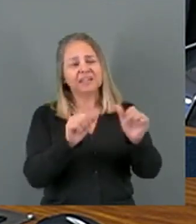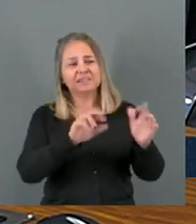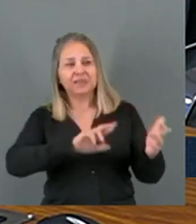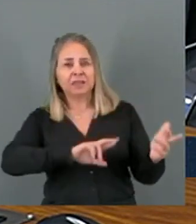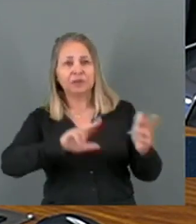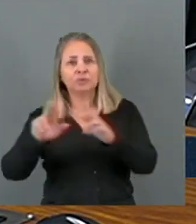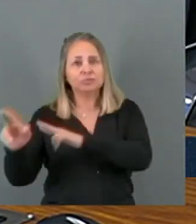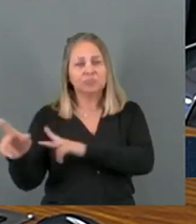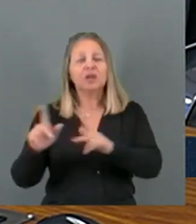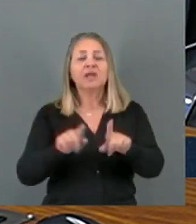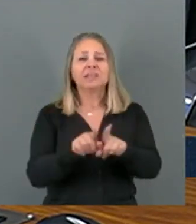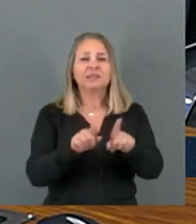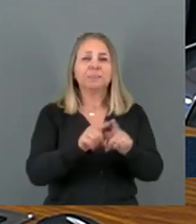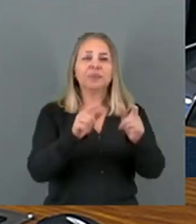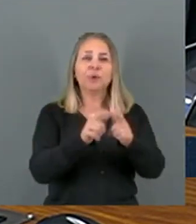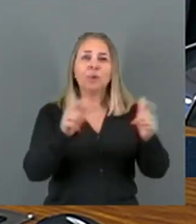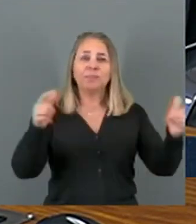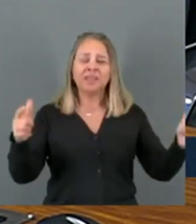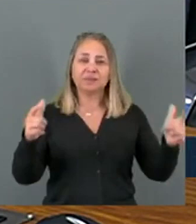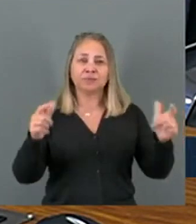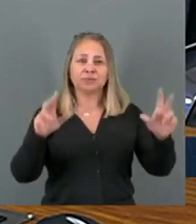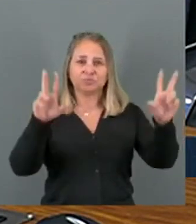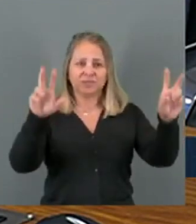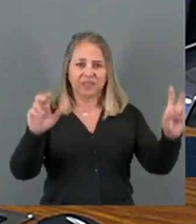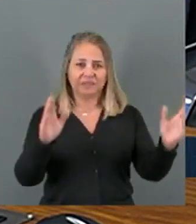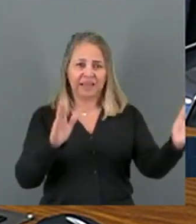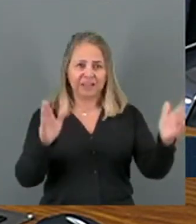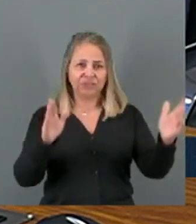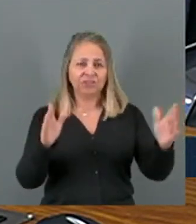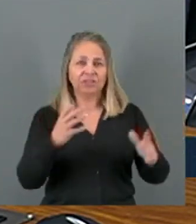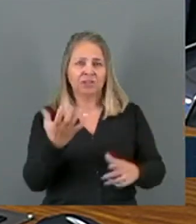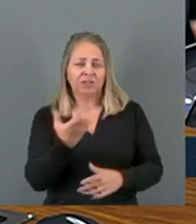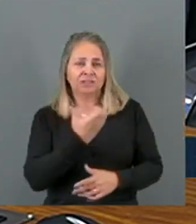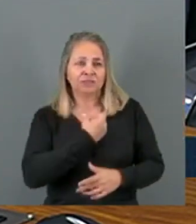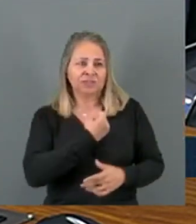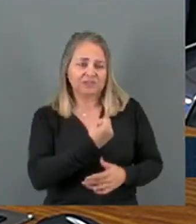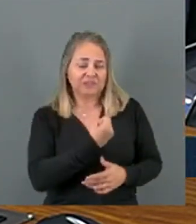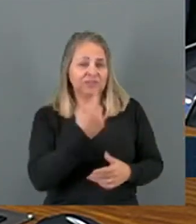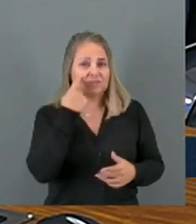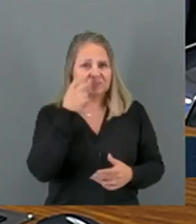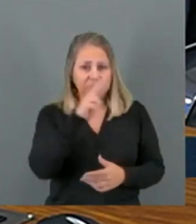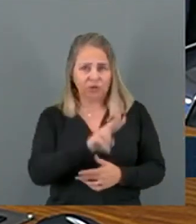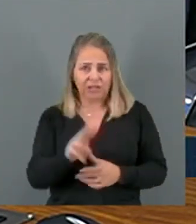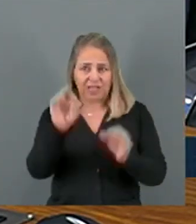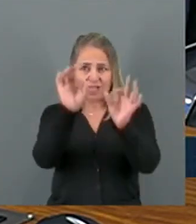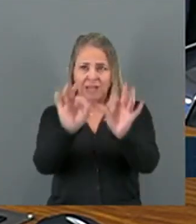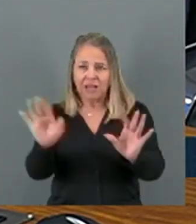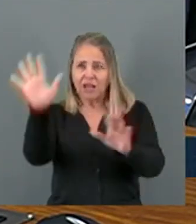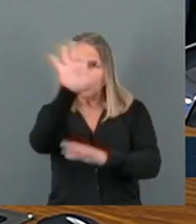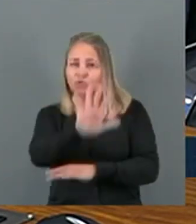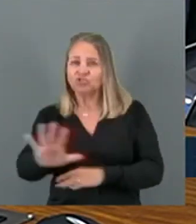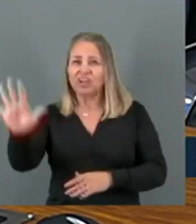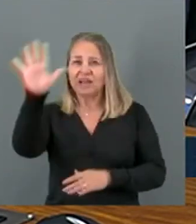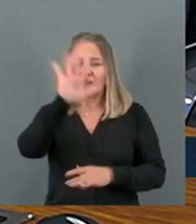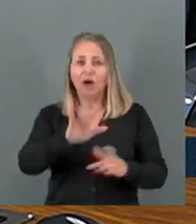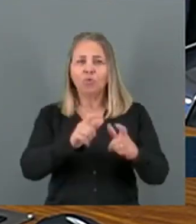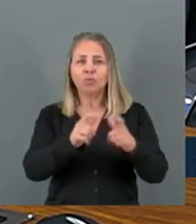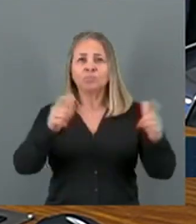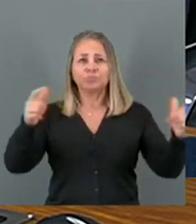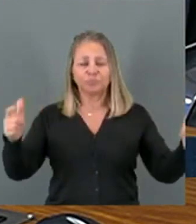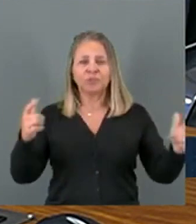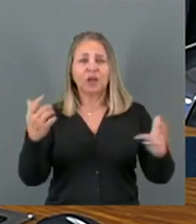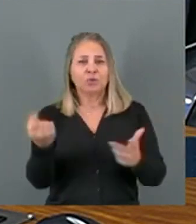aumento da taxa de suicídio. O que isso aqui nos mostra? Se eu for olhar de um modo geral, a quantidade de suicídios de março a dezembro